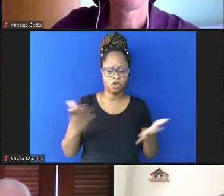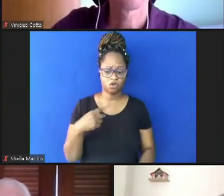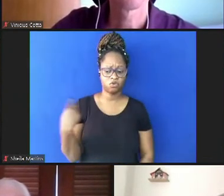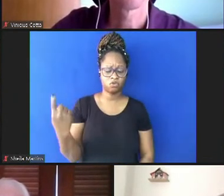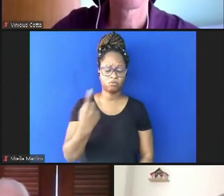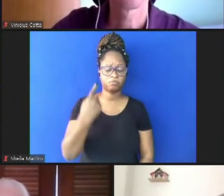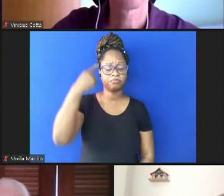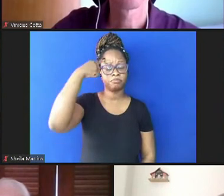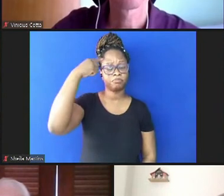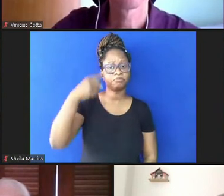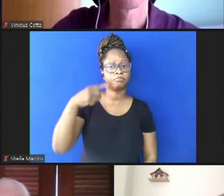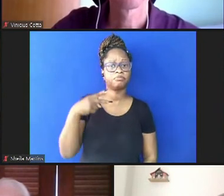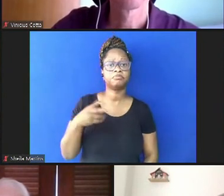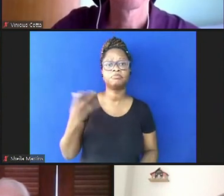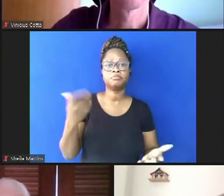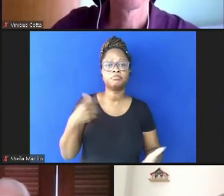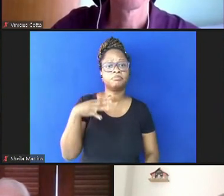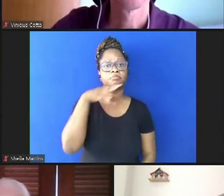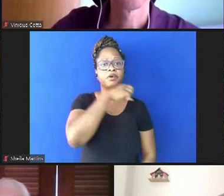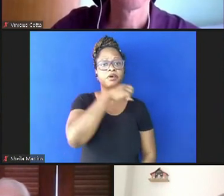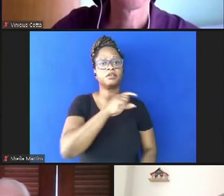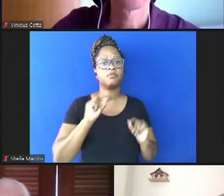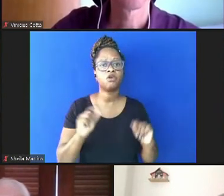podemos ainda